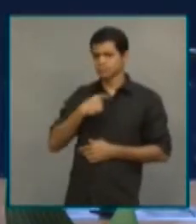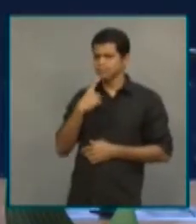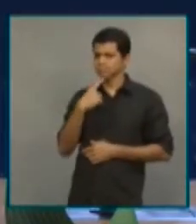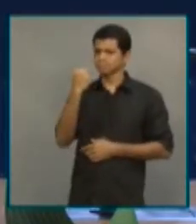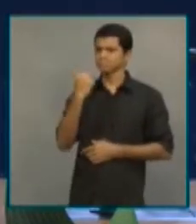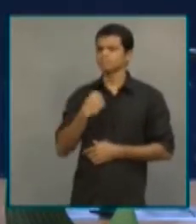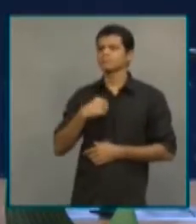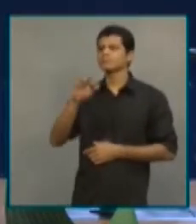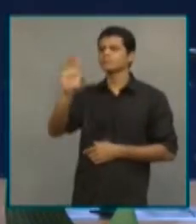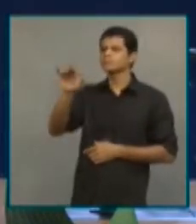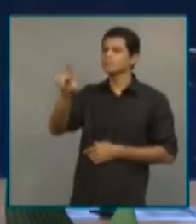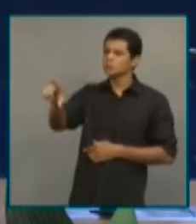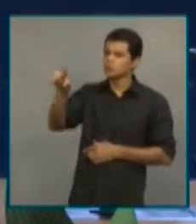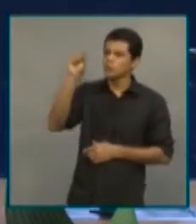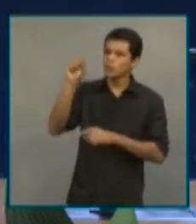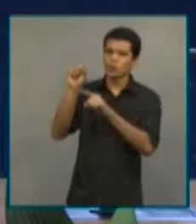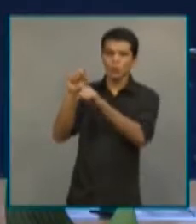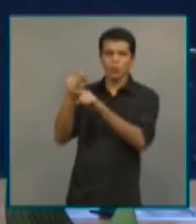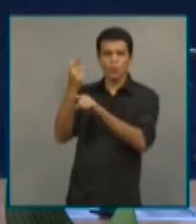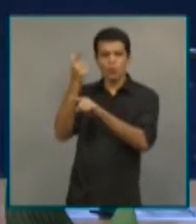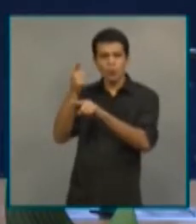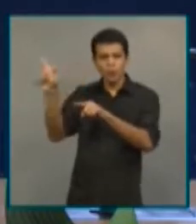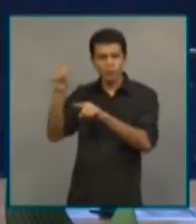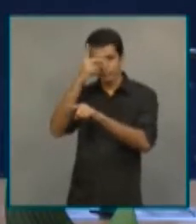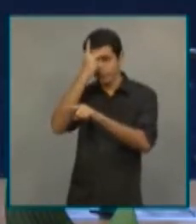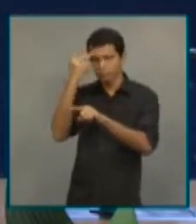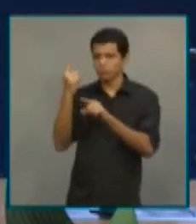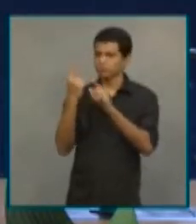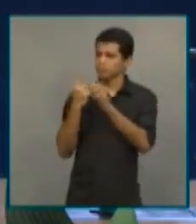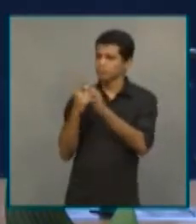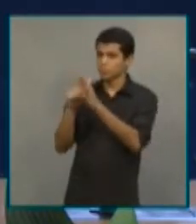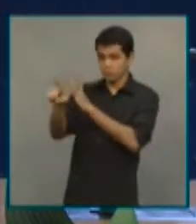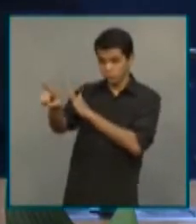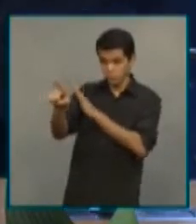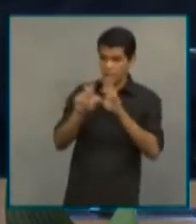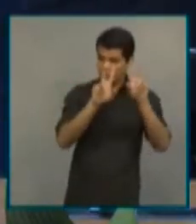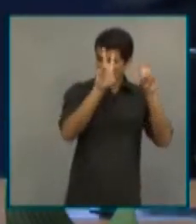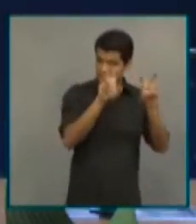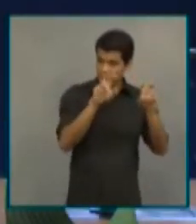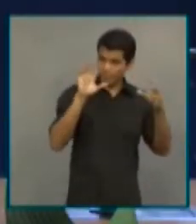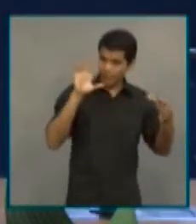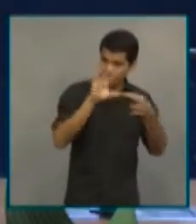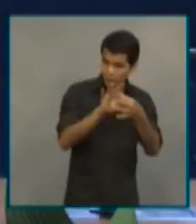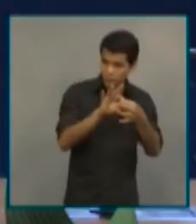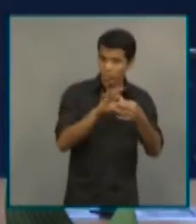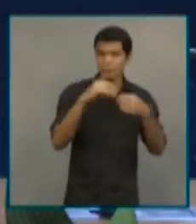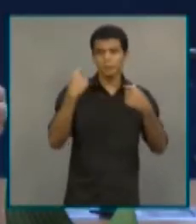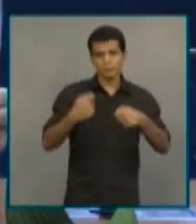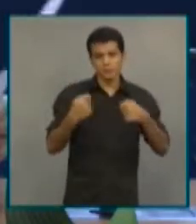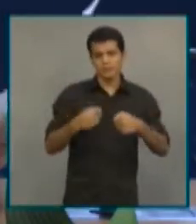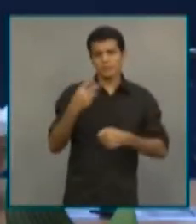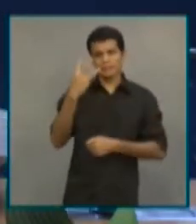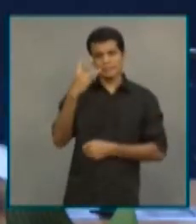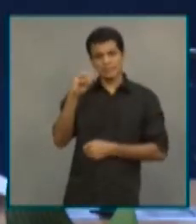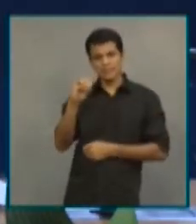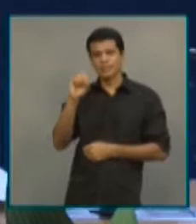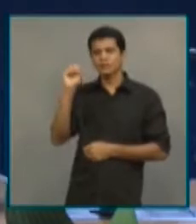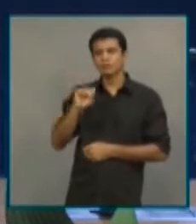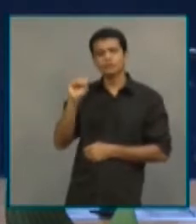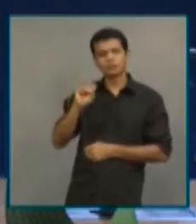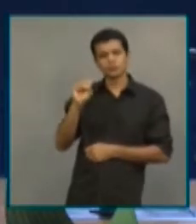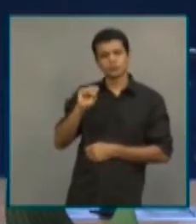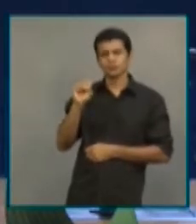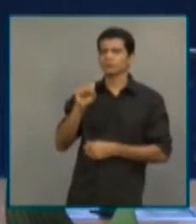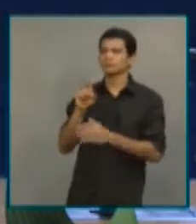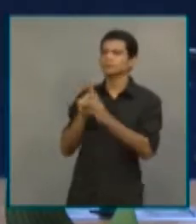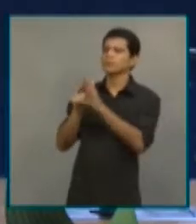ser relacionada ao tema sorteado. O candidato disporá de 30 segundos para indagar a